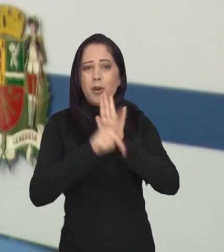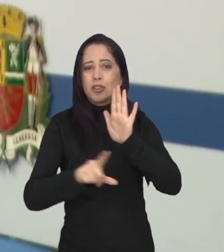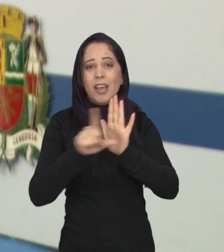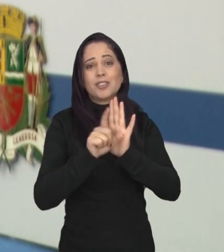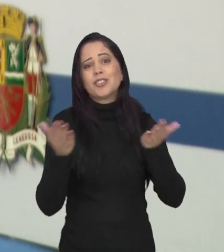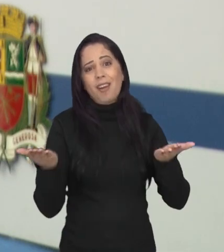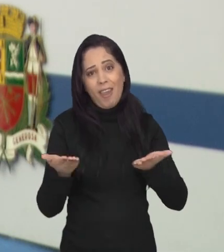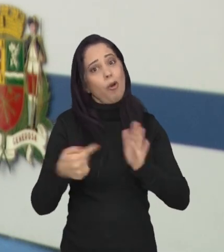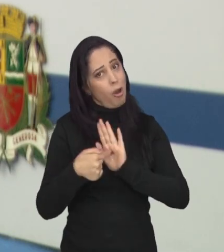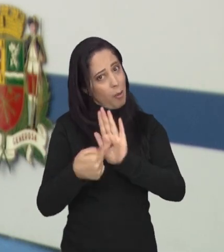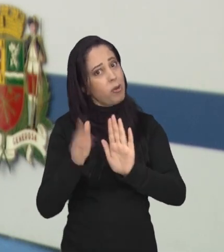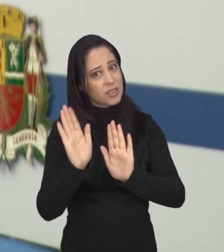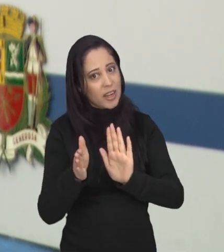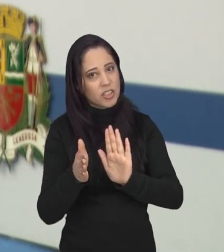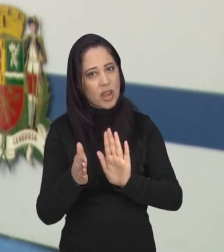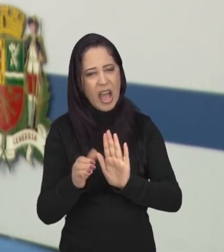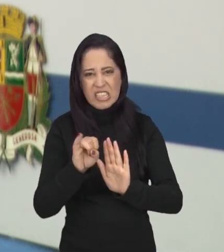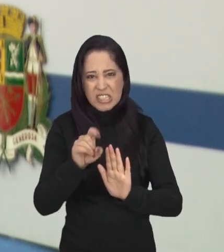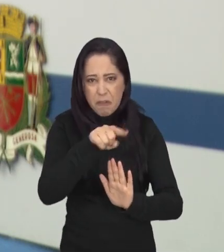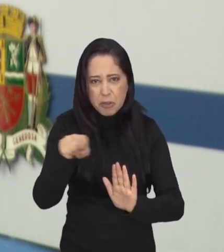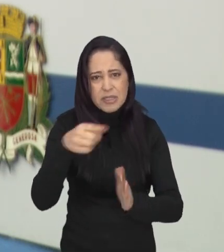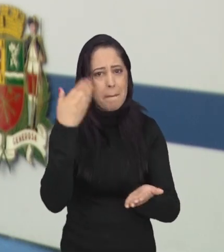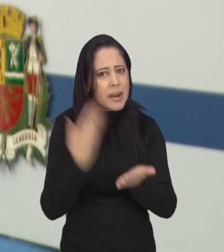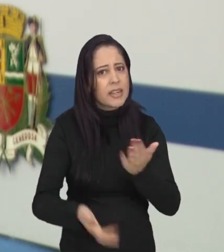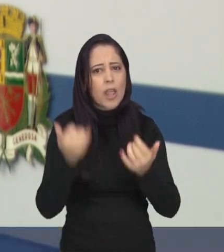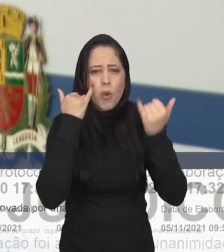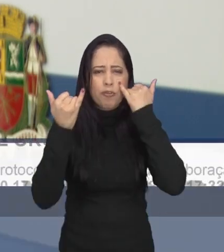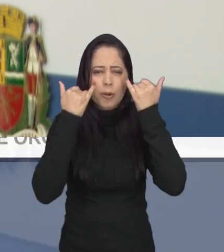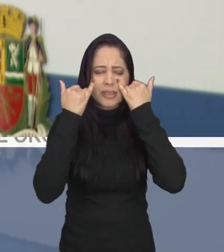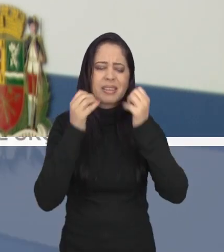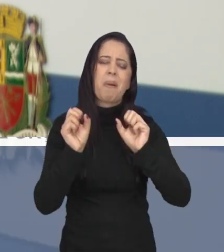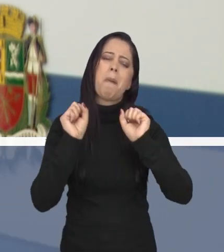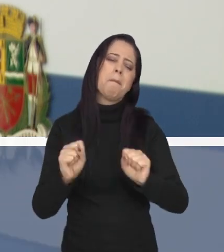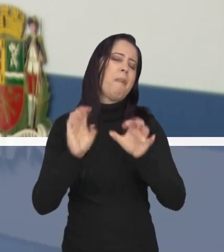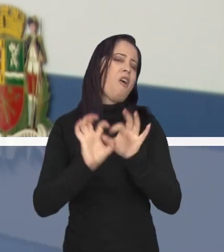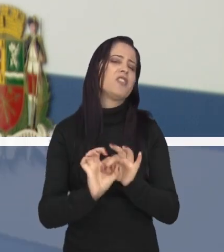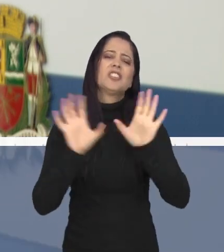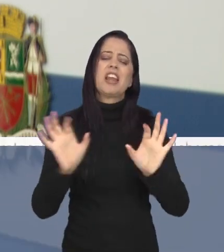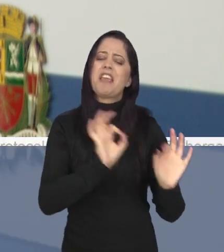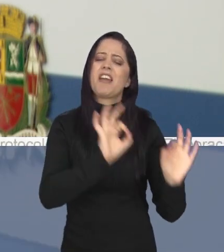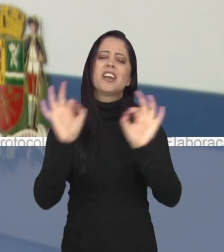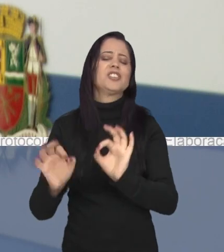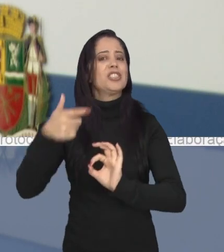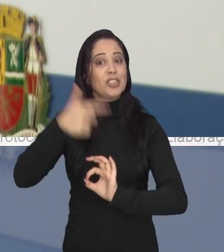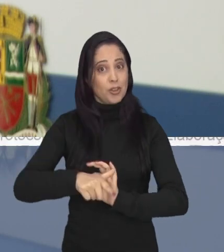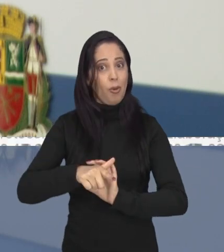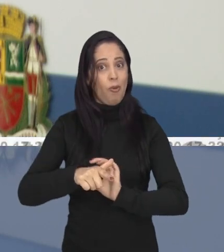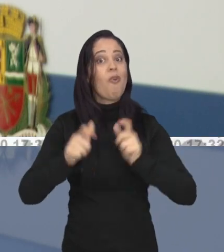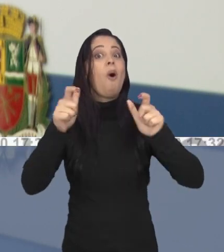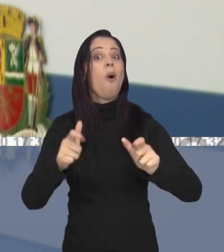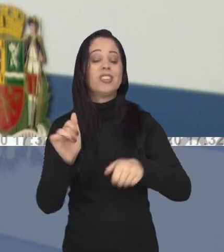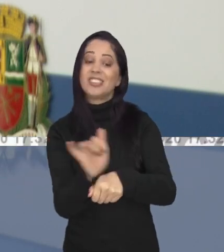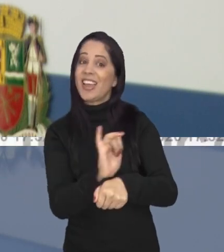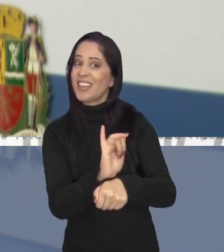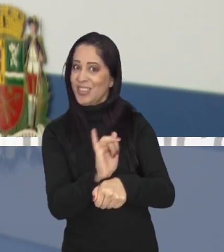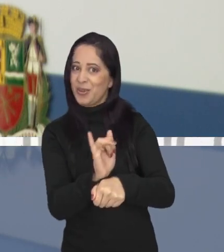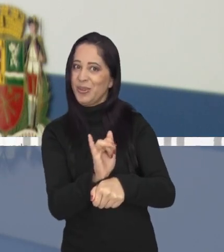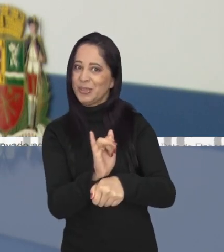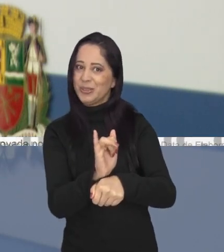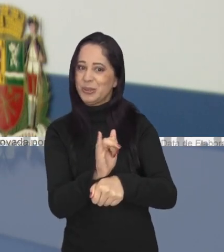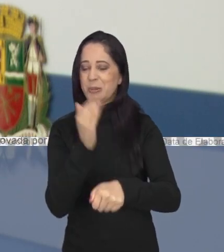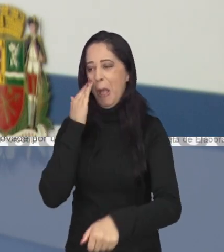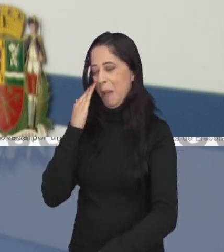ela pode colocar e trazer São José realmente uma cidade inteligente, uma cidade sustentável, uma cidade que se preocupa com o